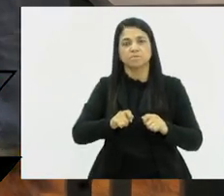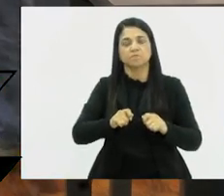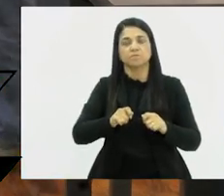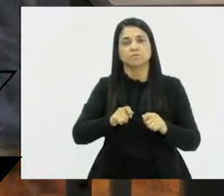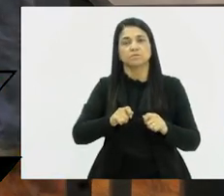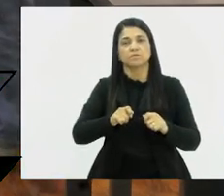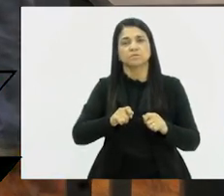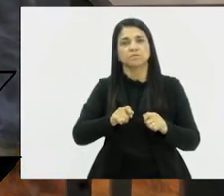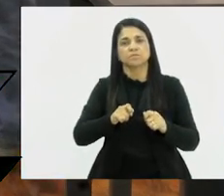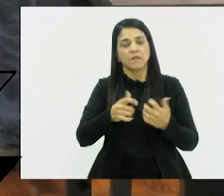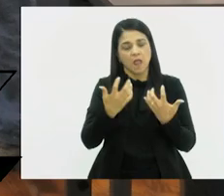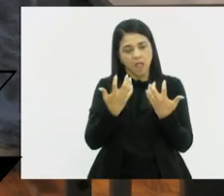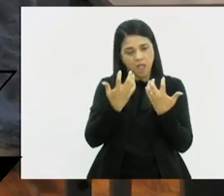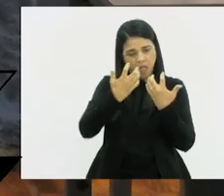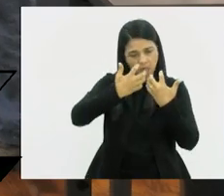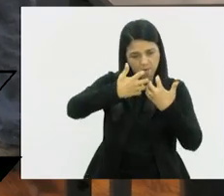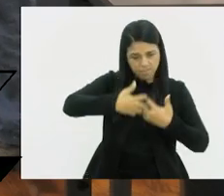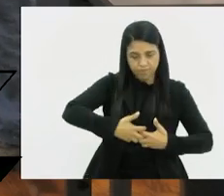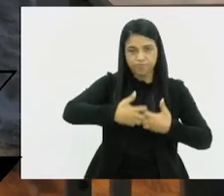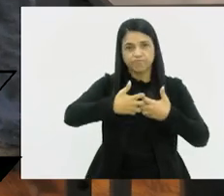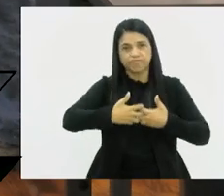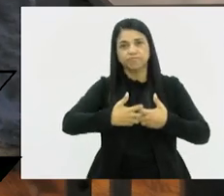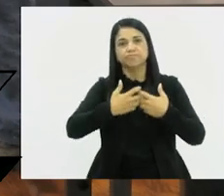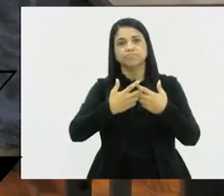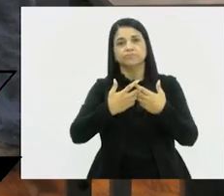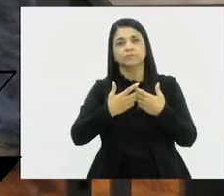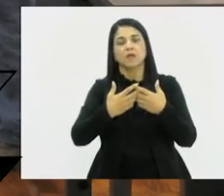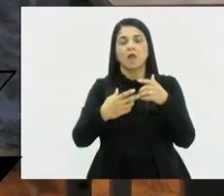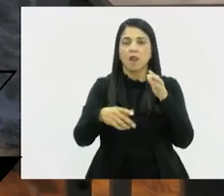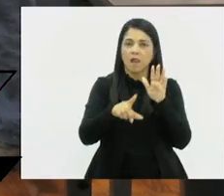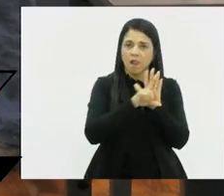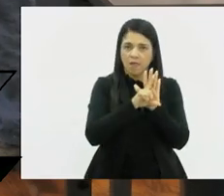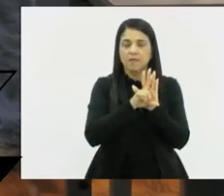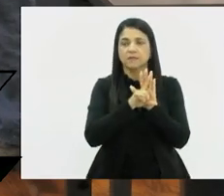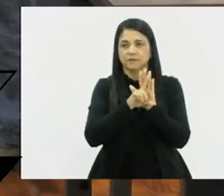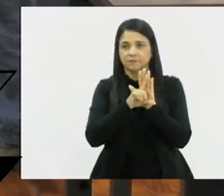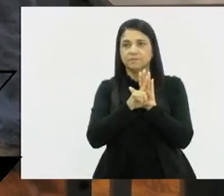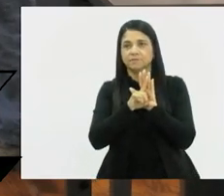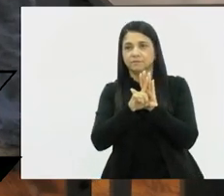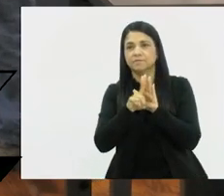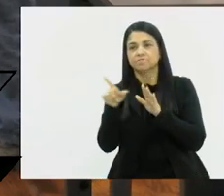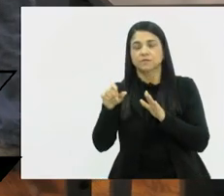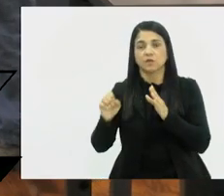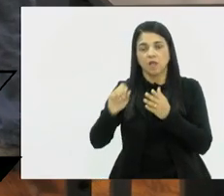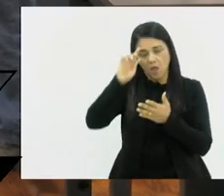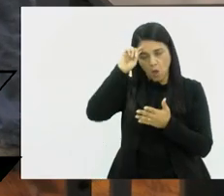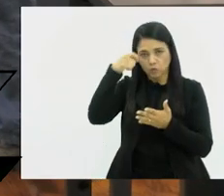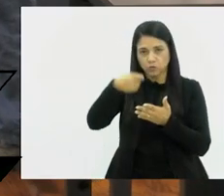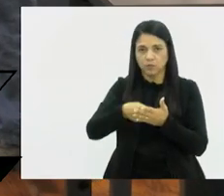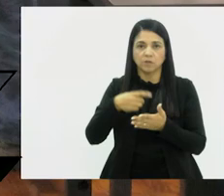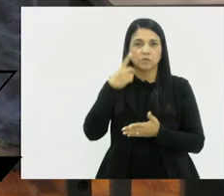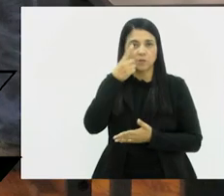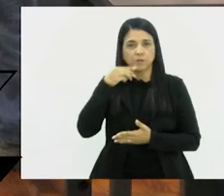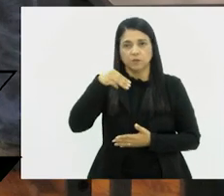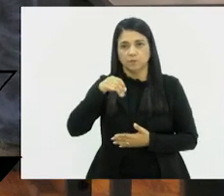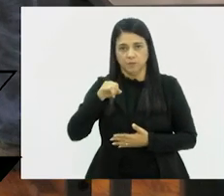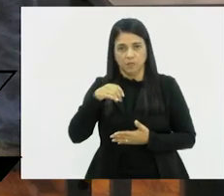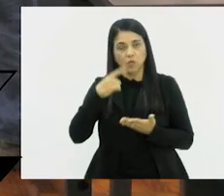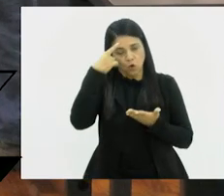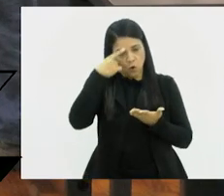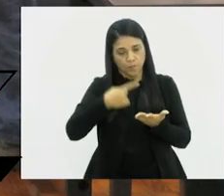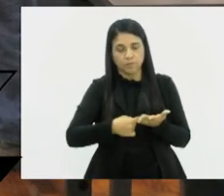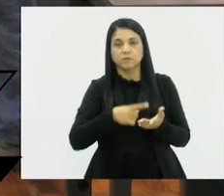reescrever ou readequar, modernizar a legislação, que inclusive é de autoria do deputado Mink, e vai ficar o compromisso aqui, que